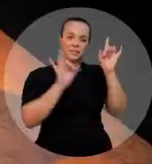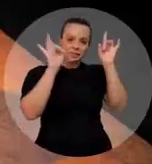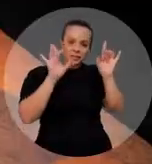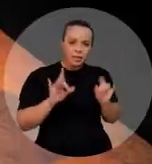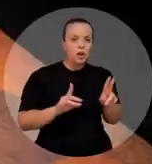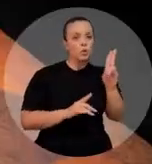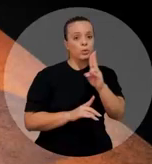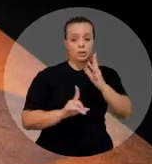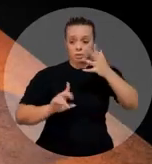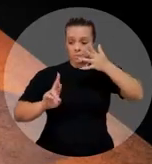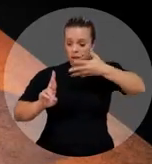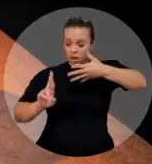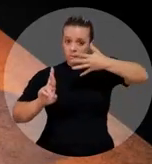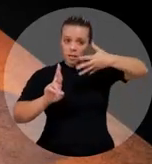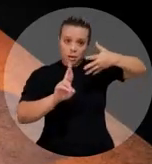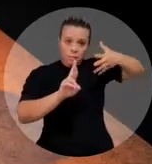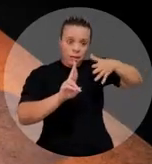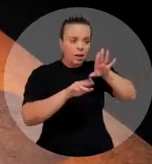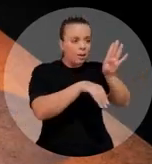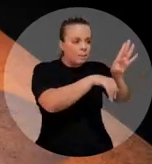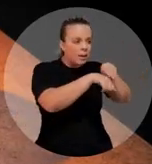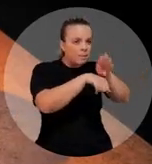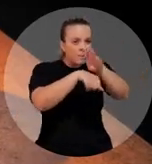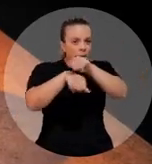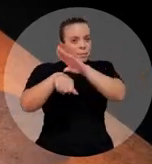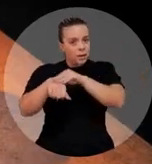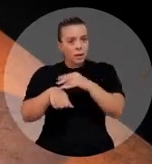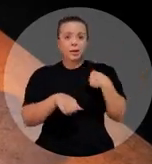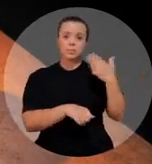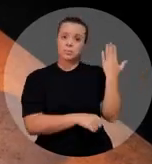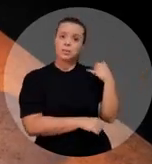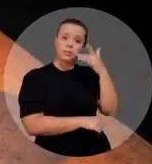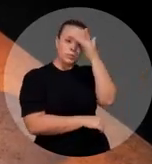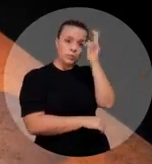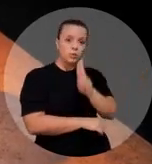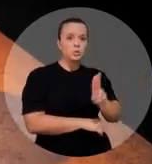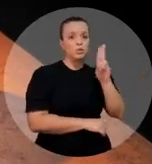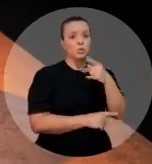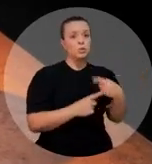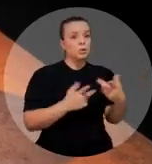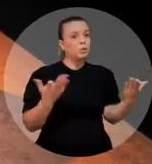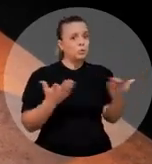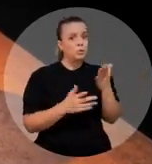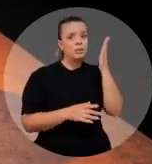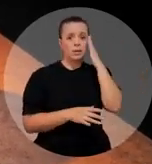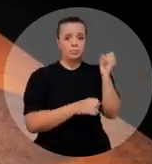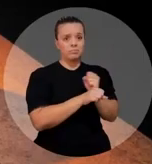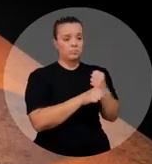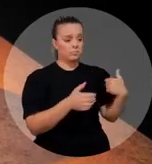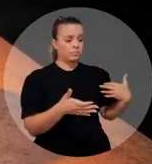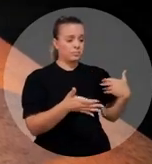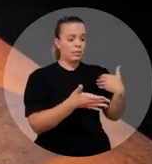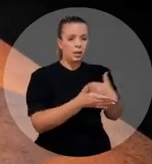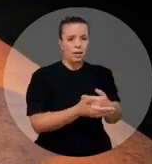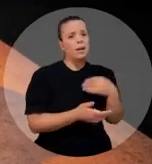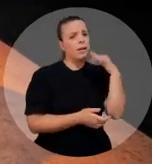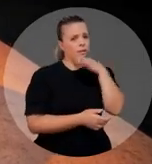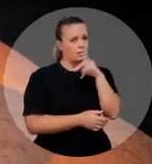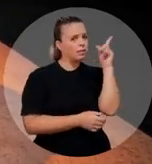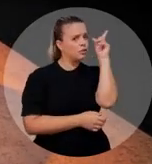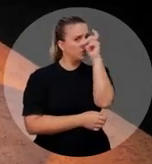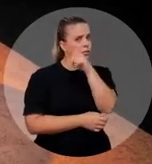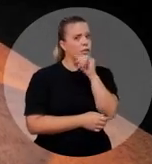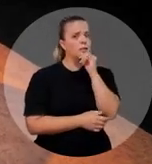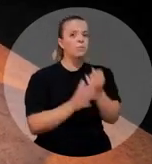única, pegando referências cinematográficas que já vieram de trás, porque é difícil hoje em dia, depois de tantos anos de cinema,